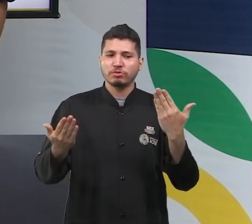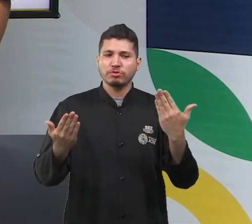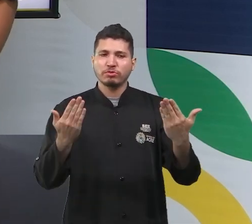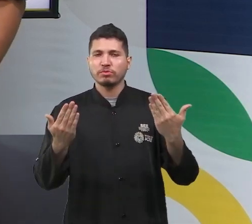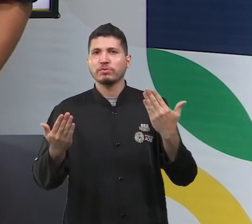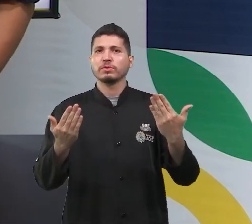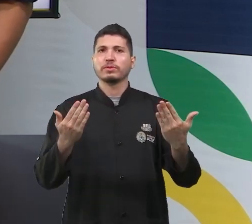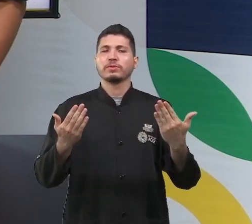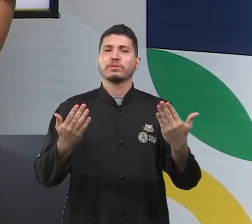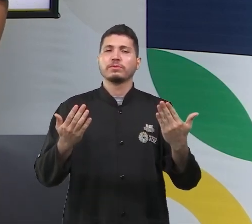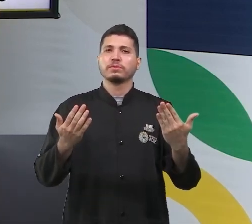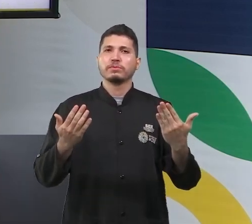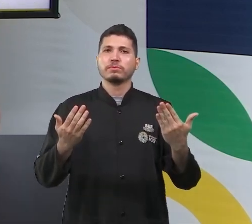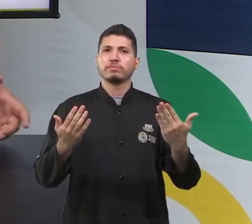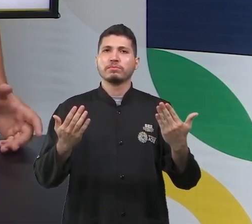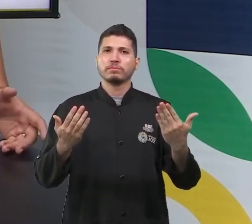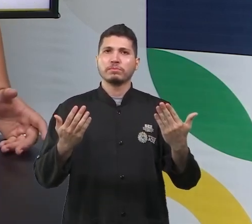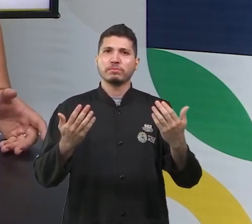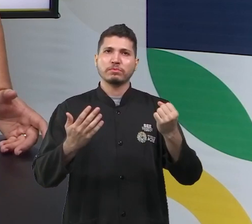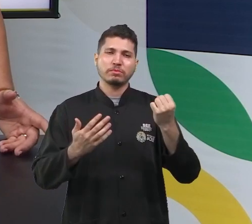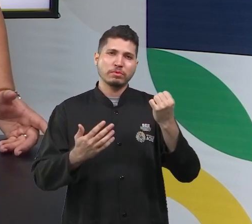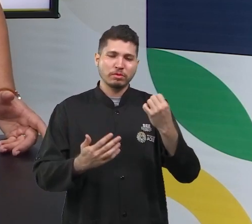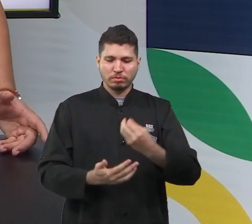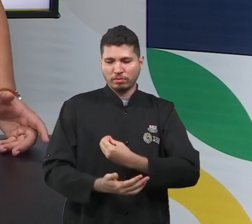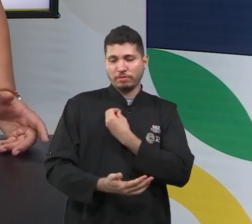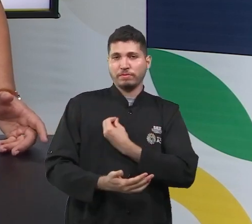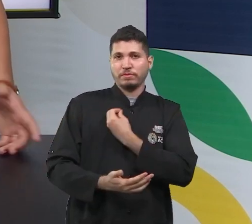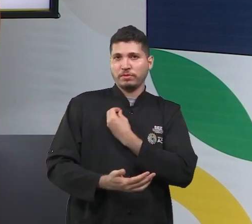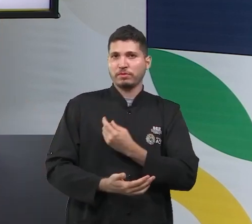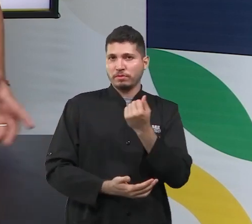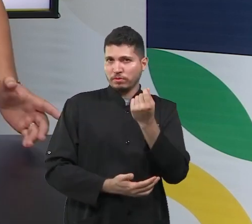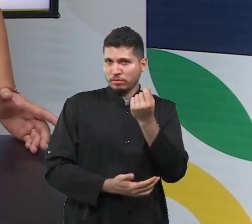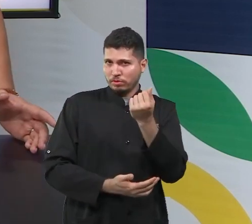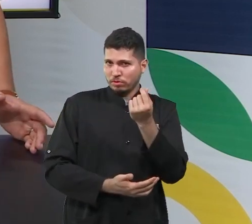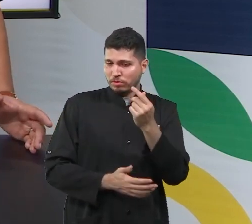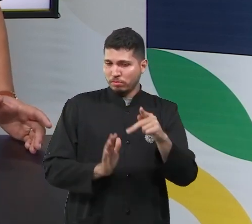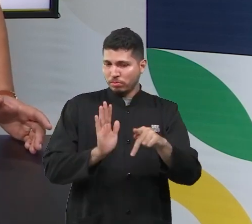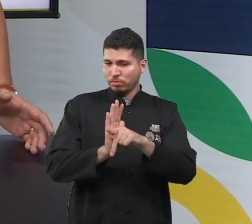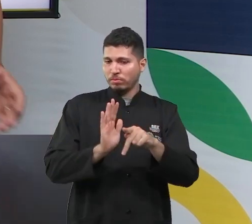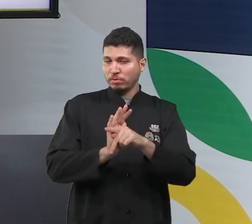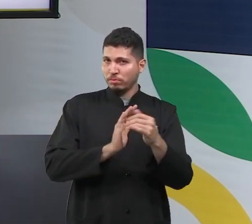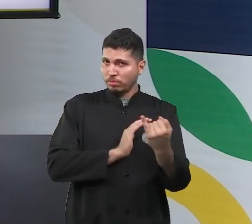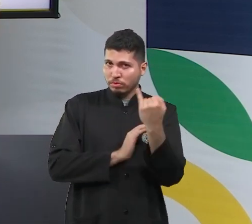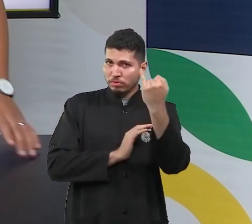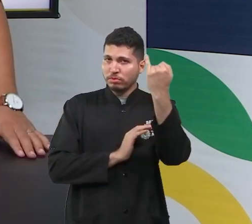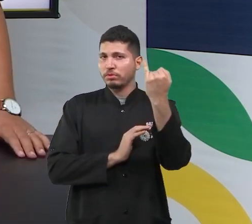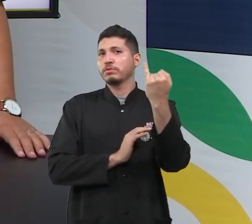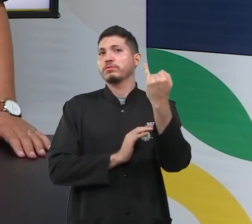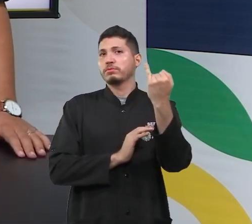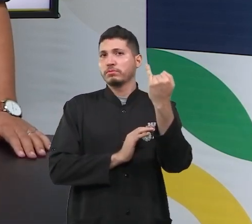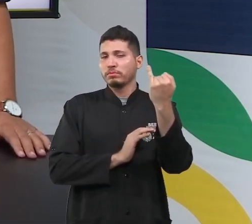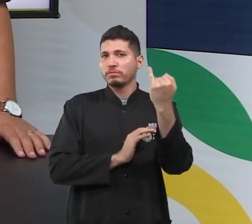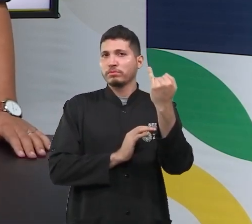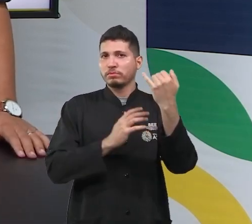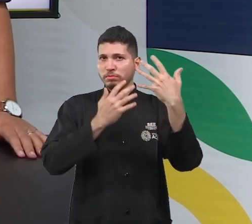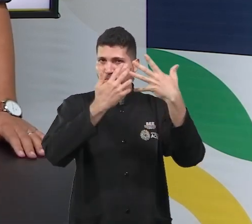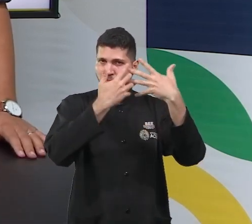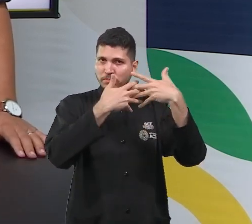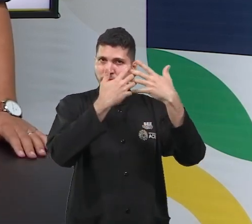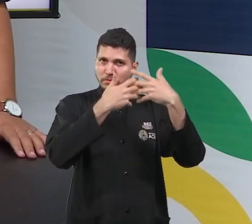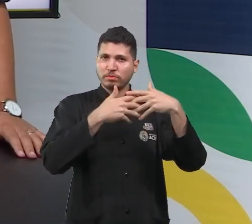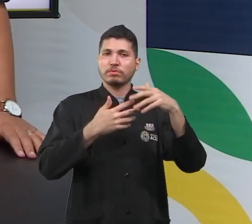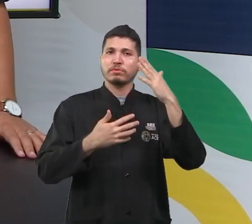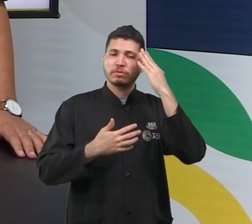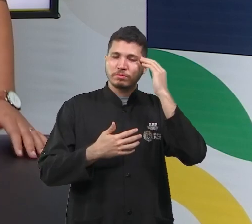você entender como está a sua situação financeira e começar a organizar a sua situação,